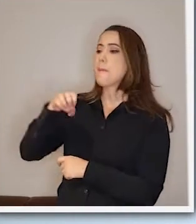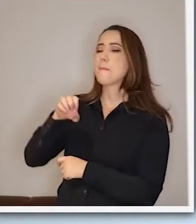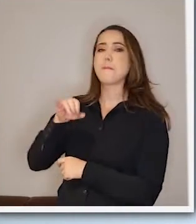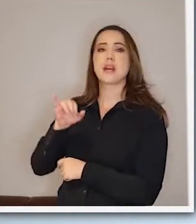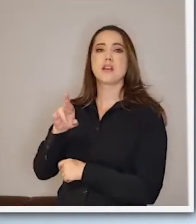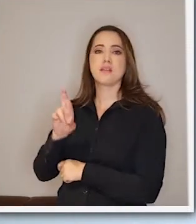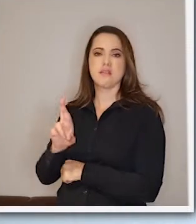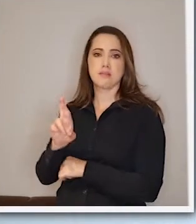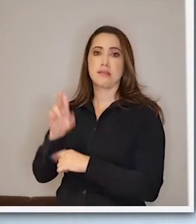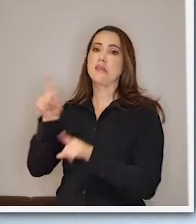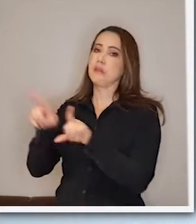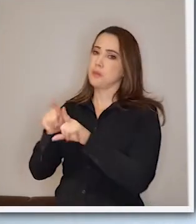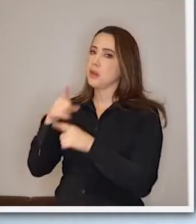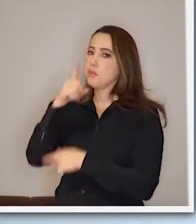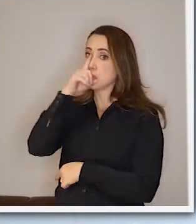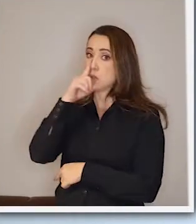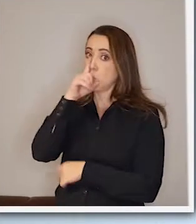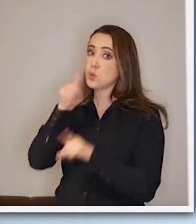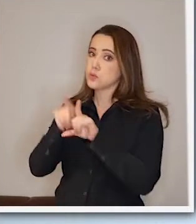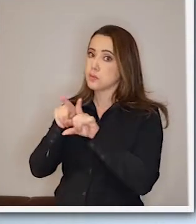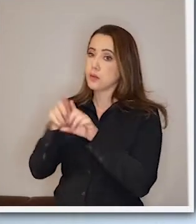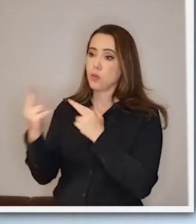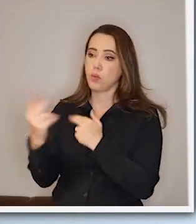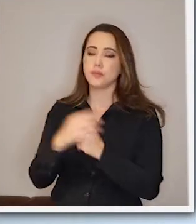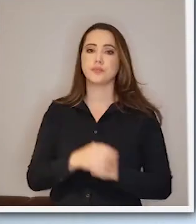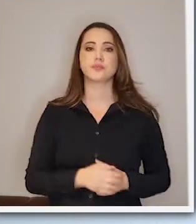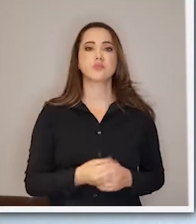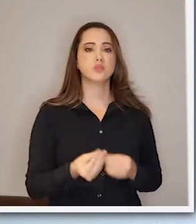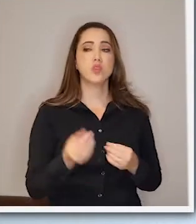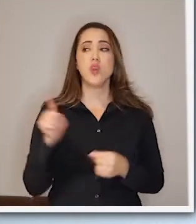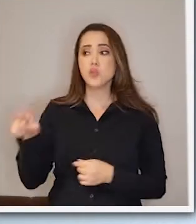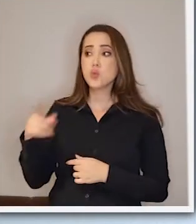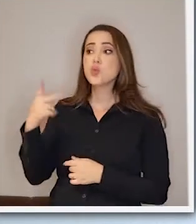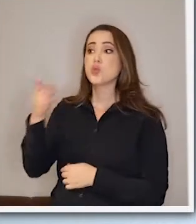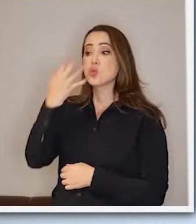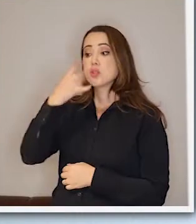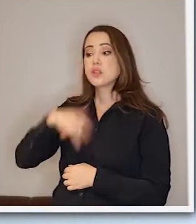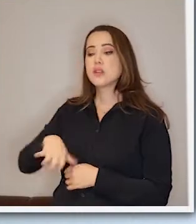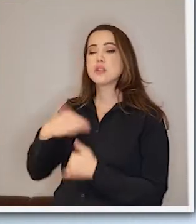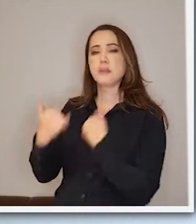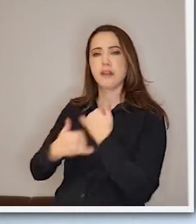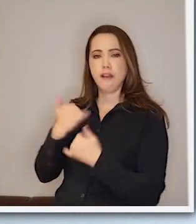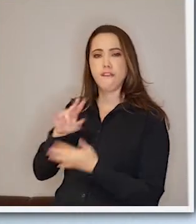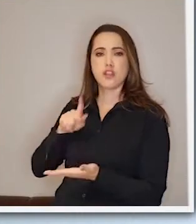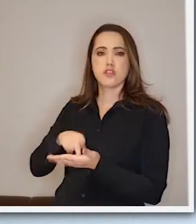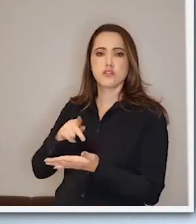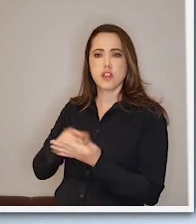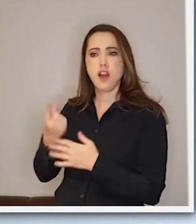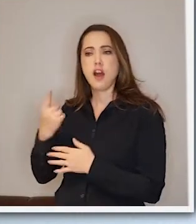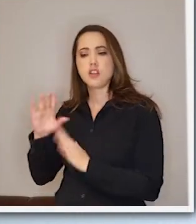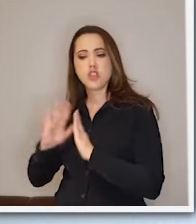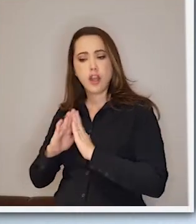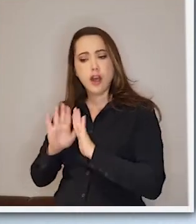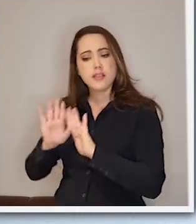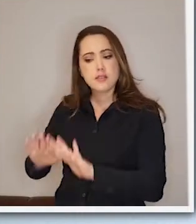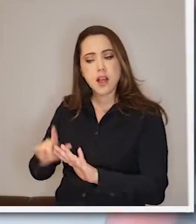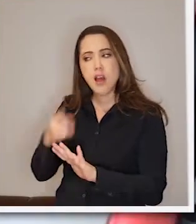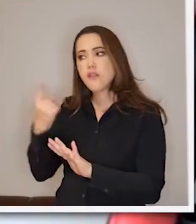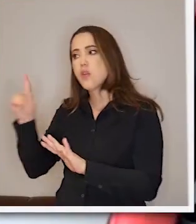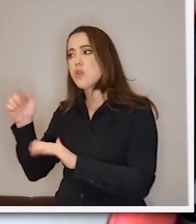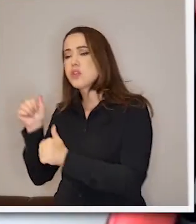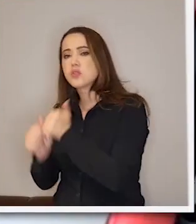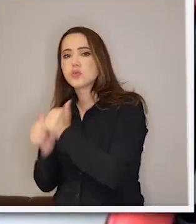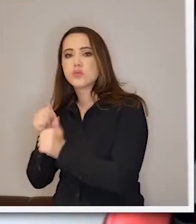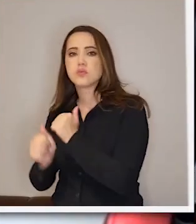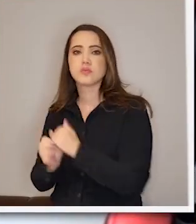Deu um problema lá. Como é que foi a infância? Brincava muito, ficava mais em casa, gostava de jogar bola? Como é que foi? A minha não foi